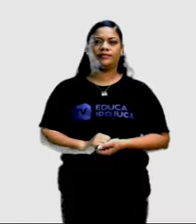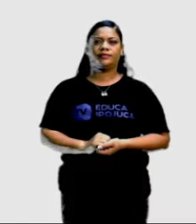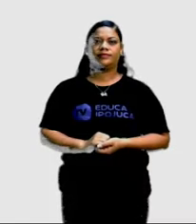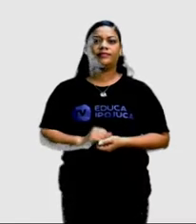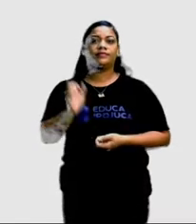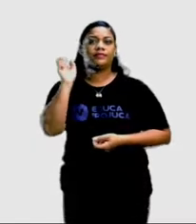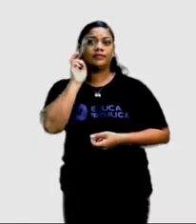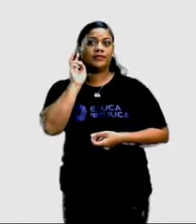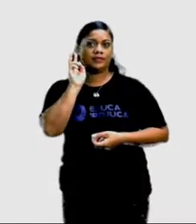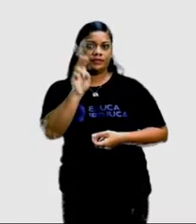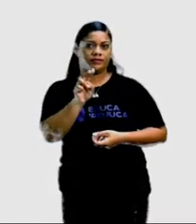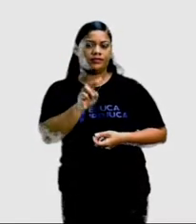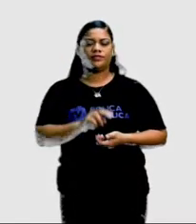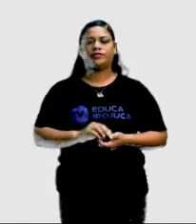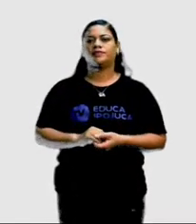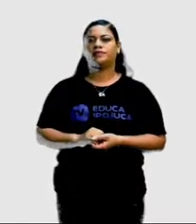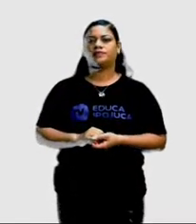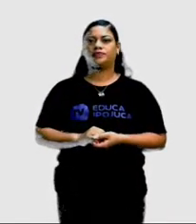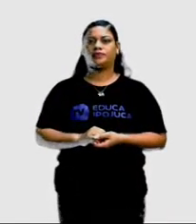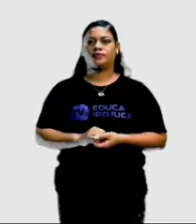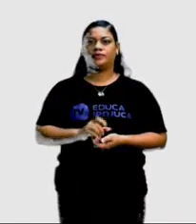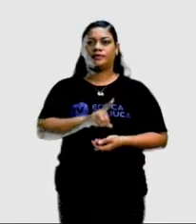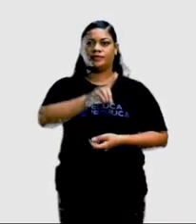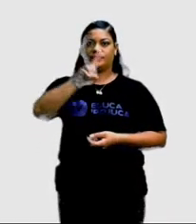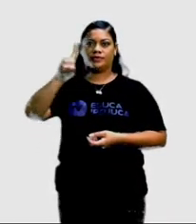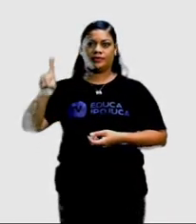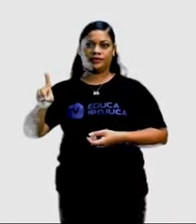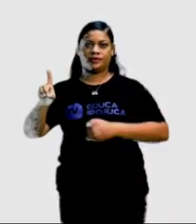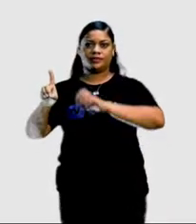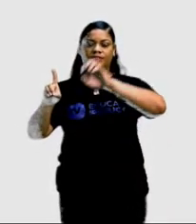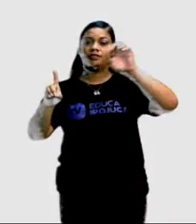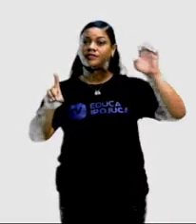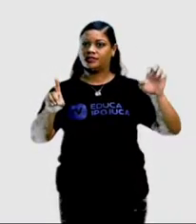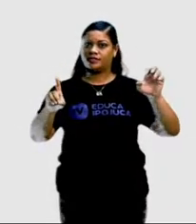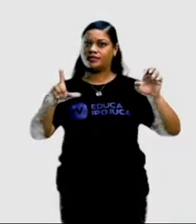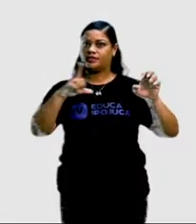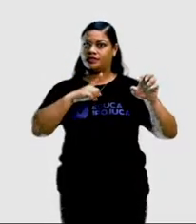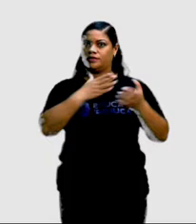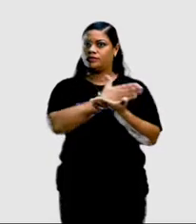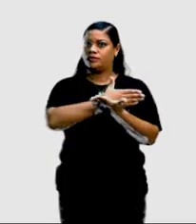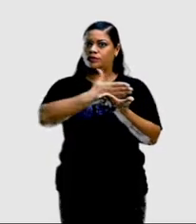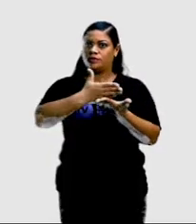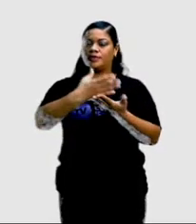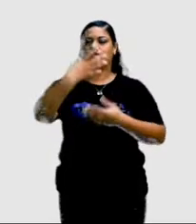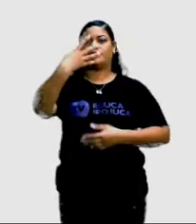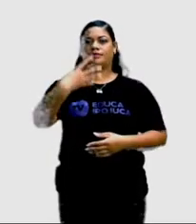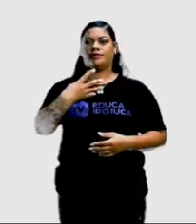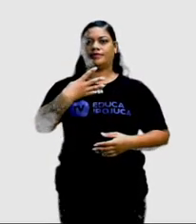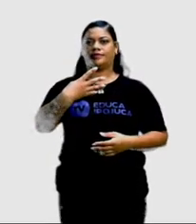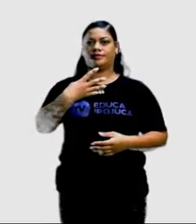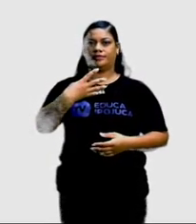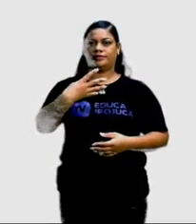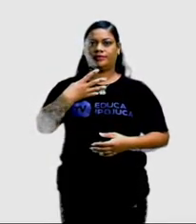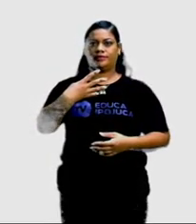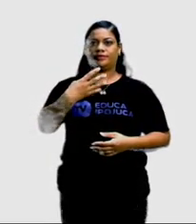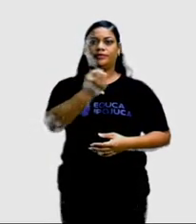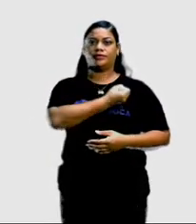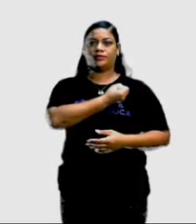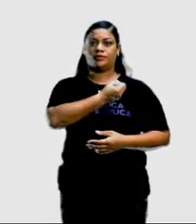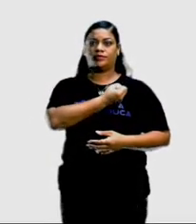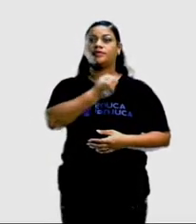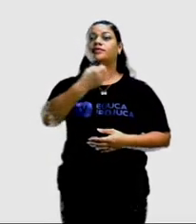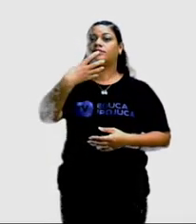Percebam, da direita para a esquerda, que temos logo de início o número 4, que se chama o